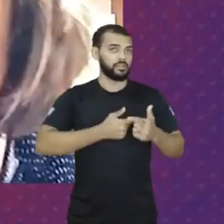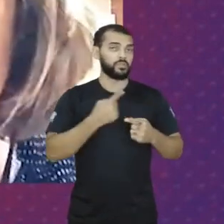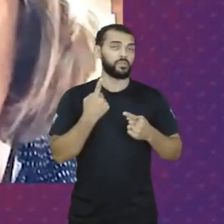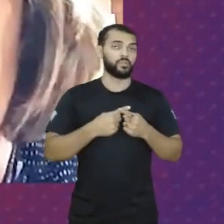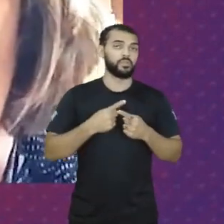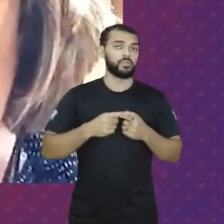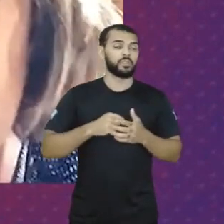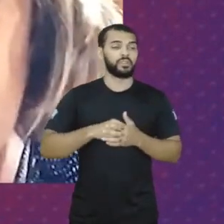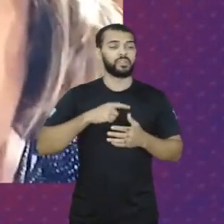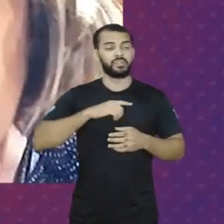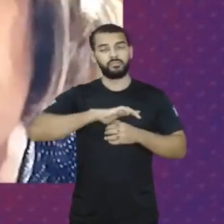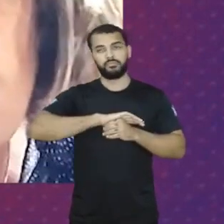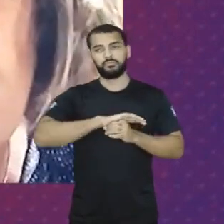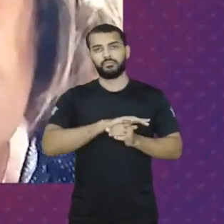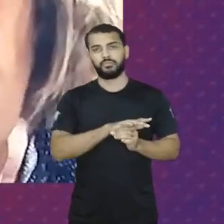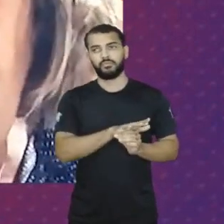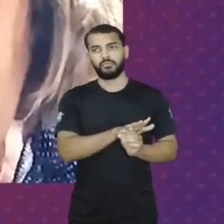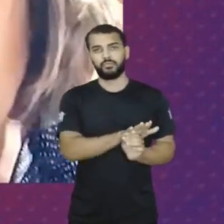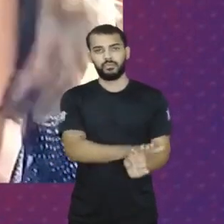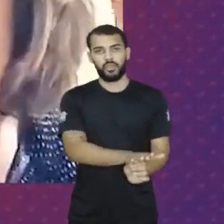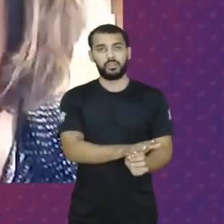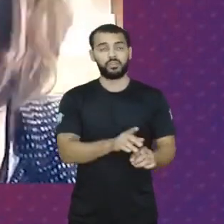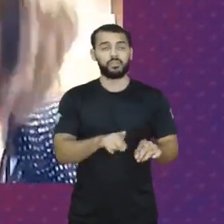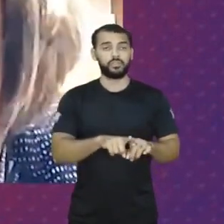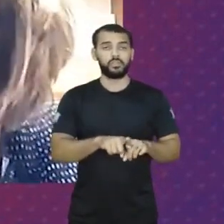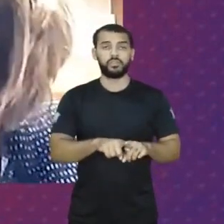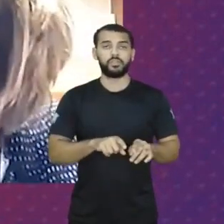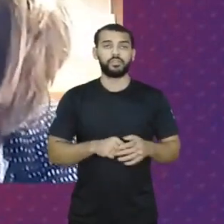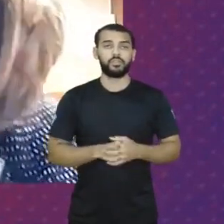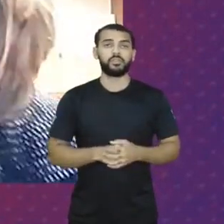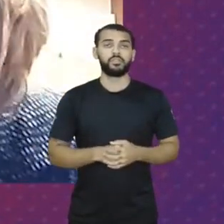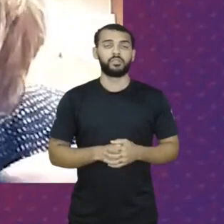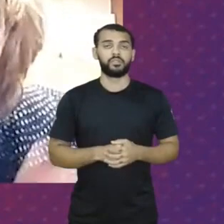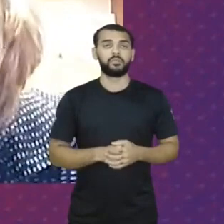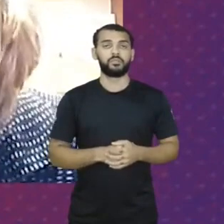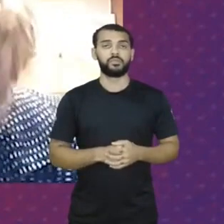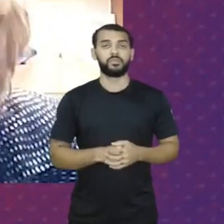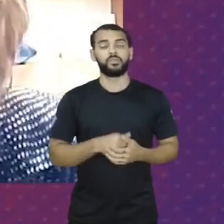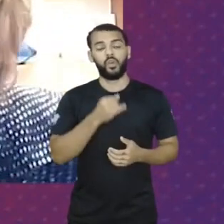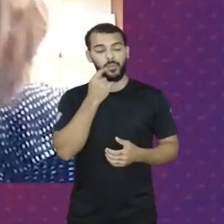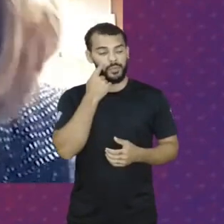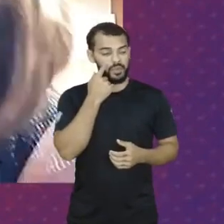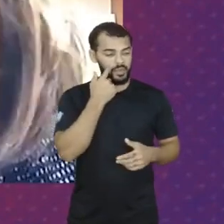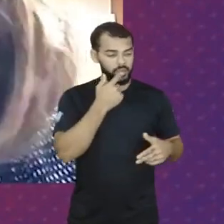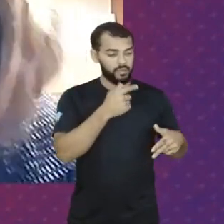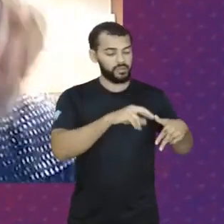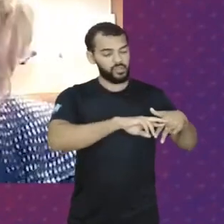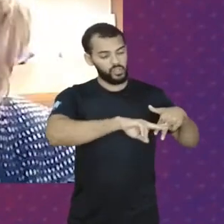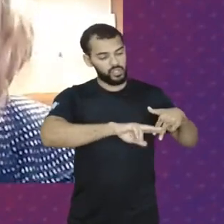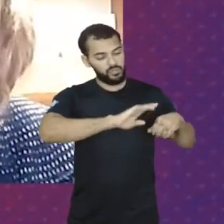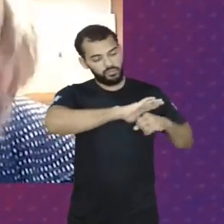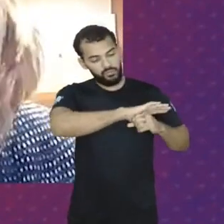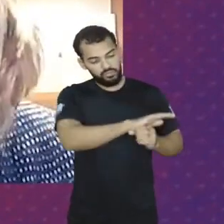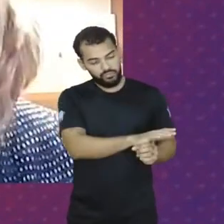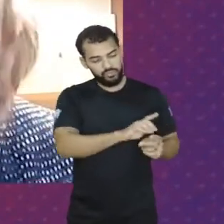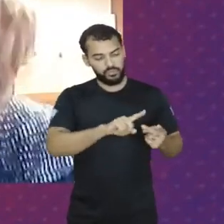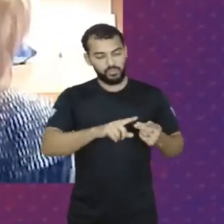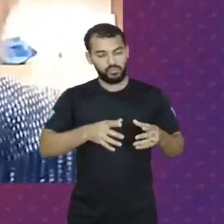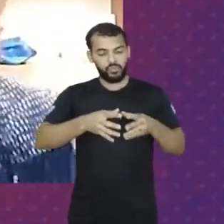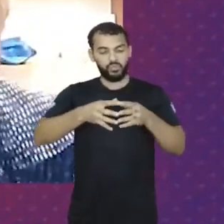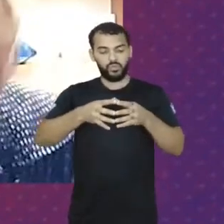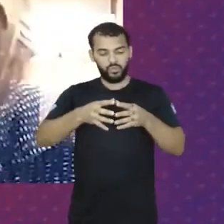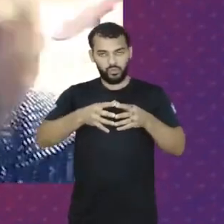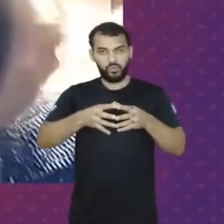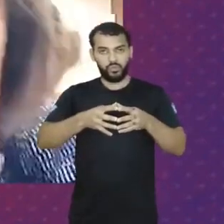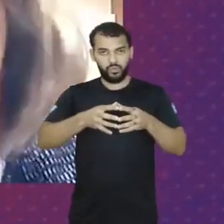são opressões que se retroalimentam. A opressão de gênero, a opressão de classe,